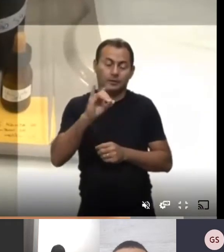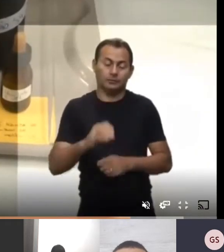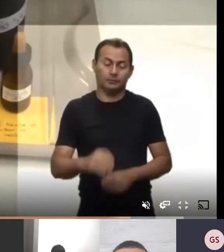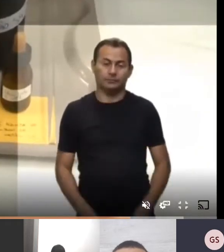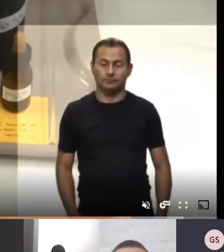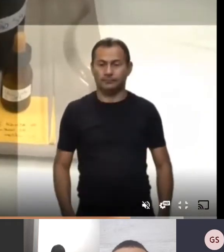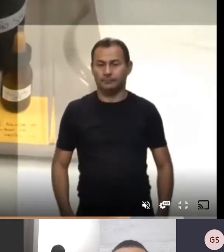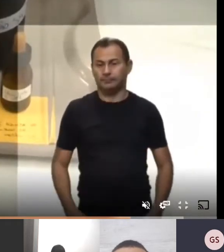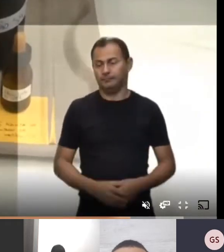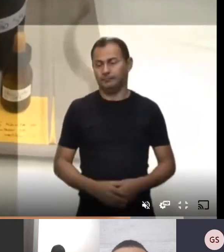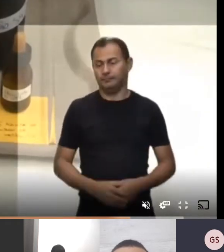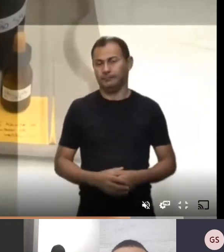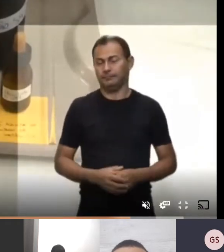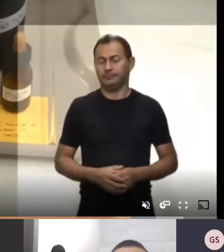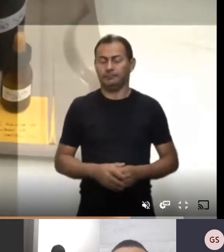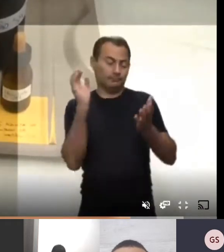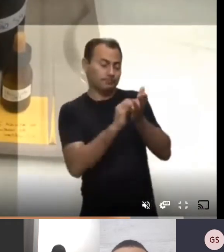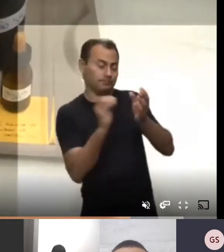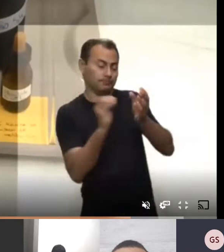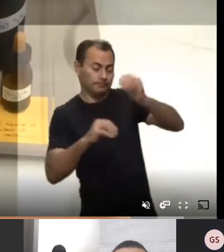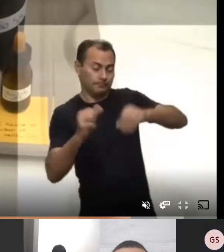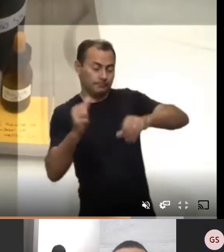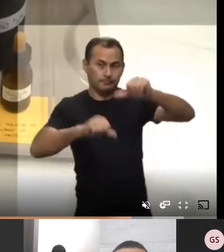não mudou, viu? O pH não mudou.